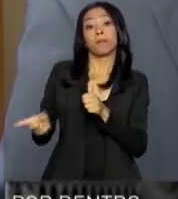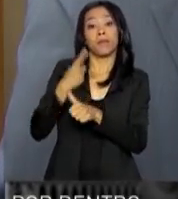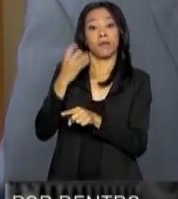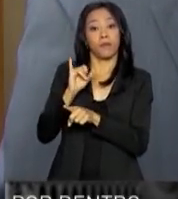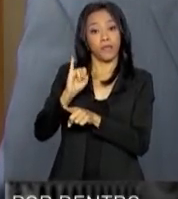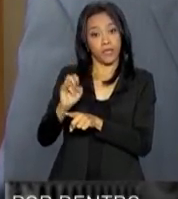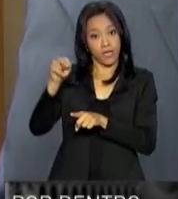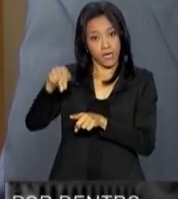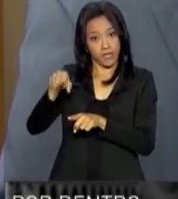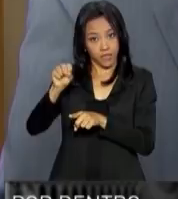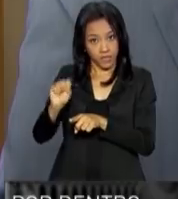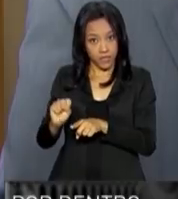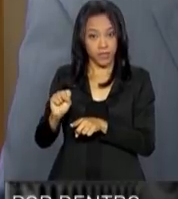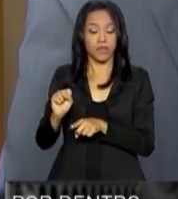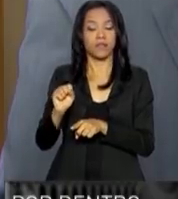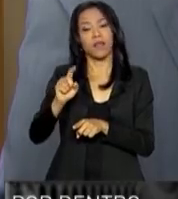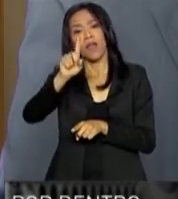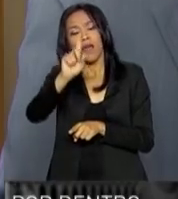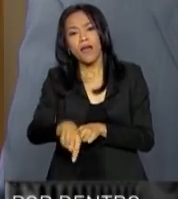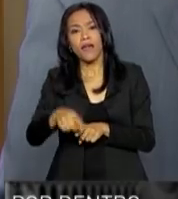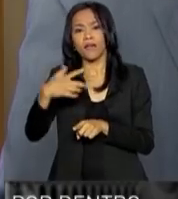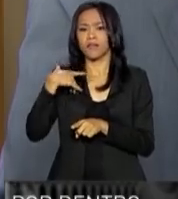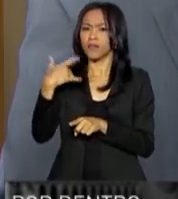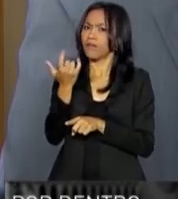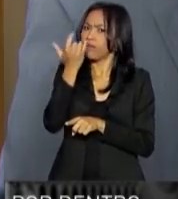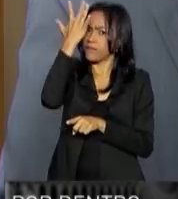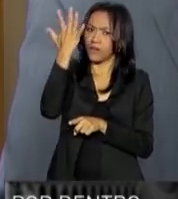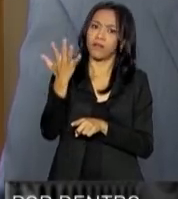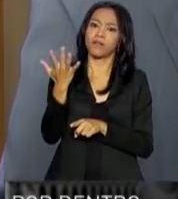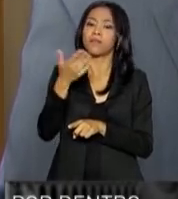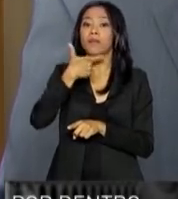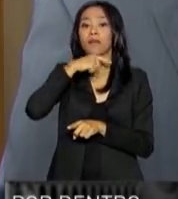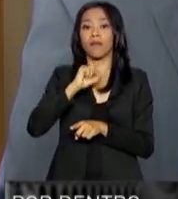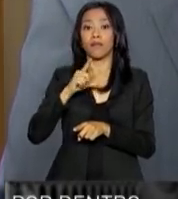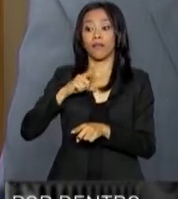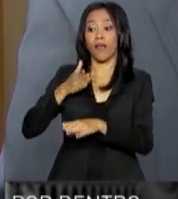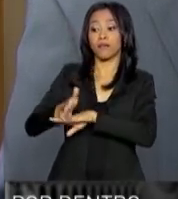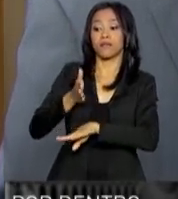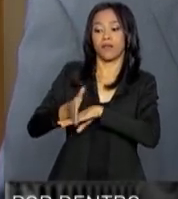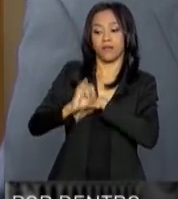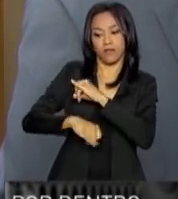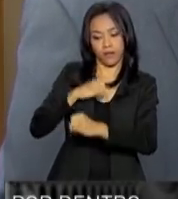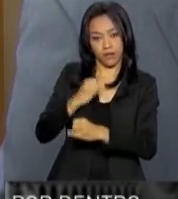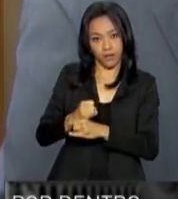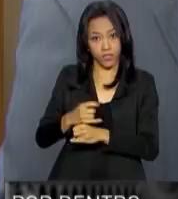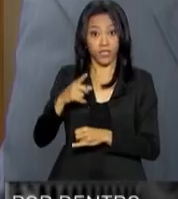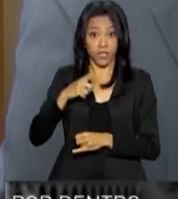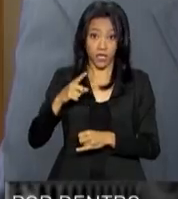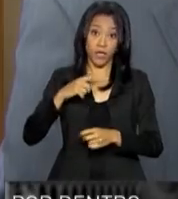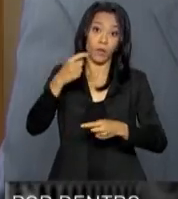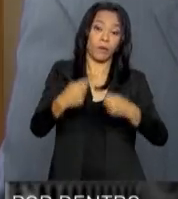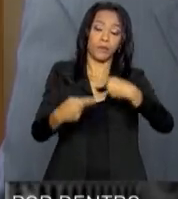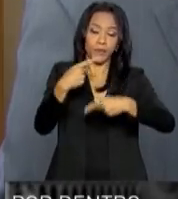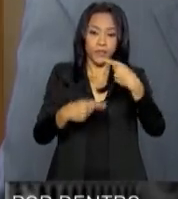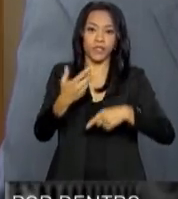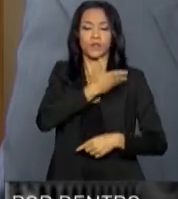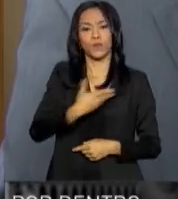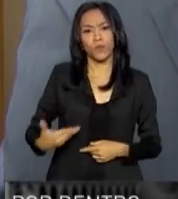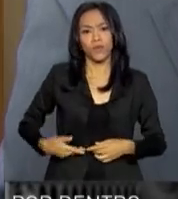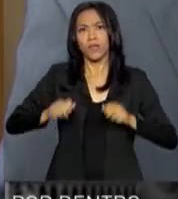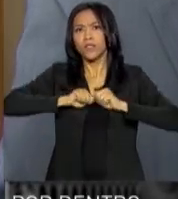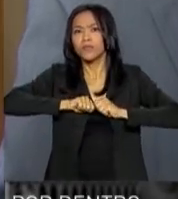questão do meu inss exatamente pra gerar facilidades para aquelas pessoas que têm acesso à internet a uma política de governo de colocar a internet em